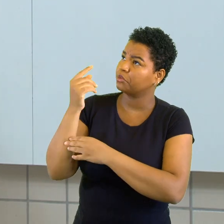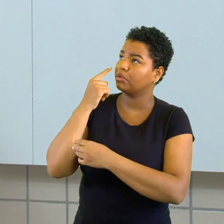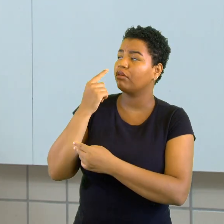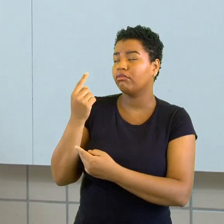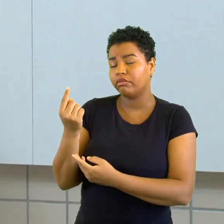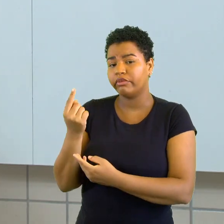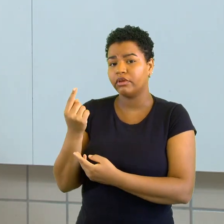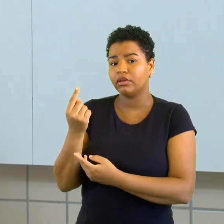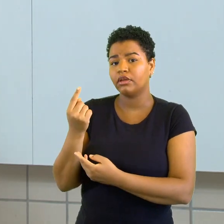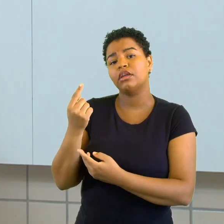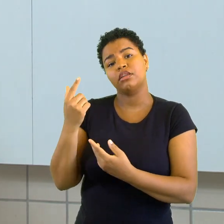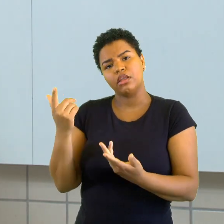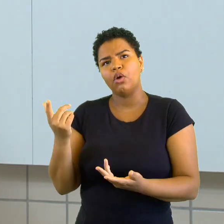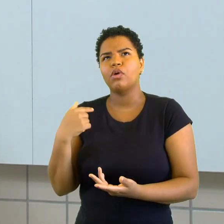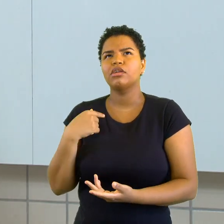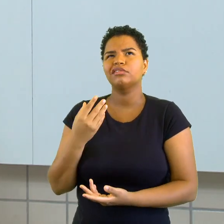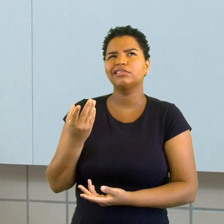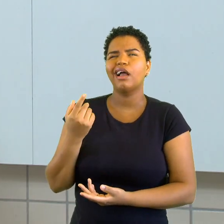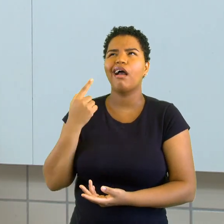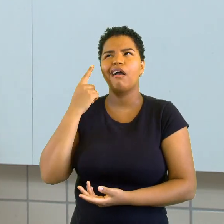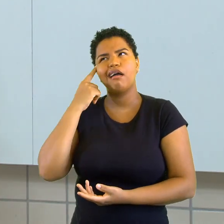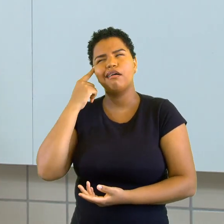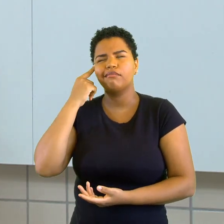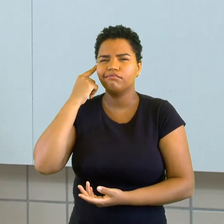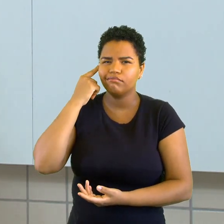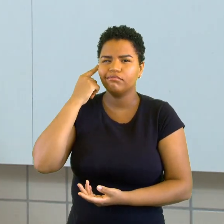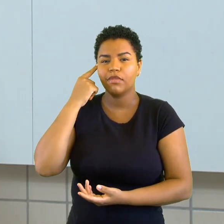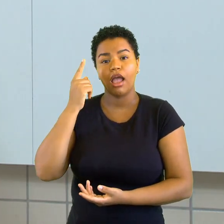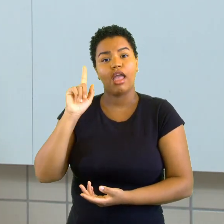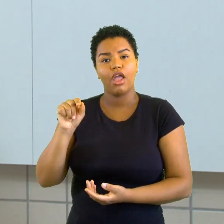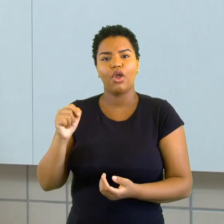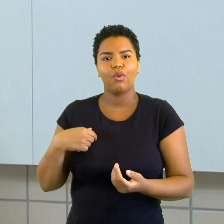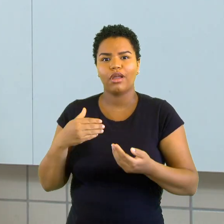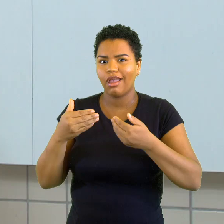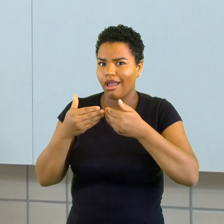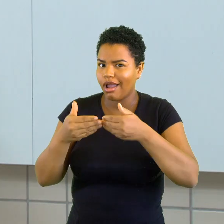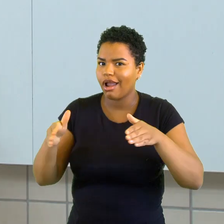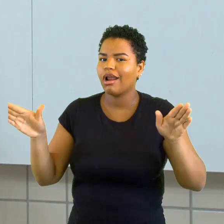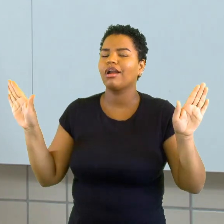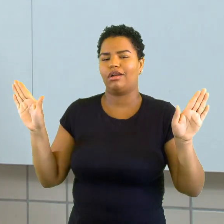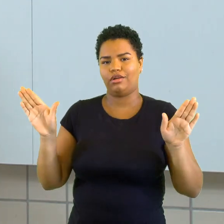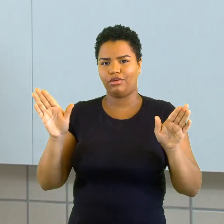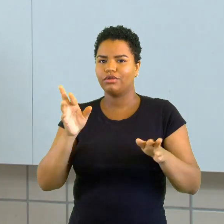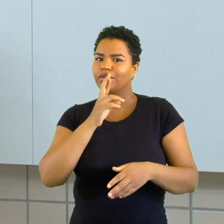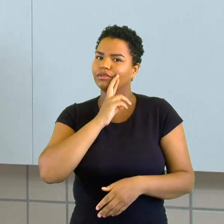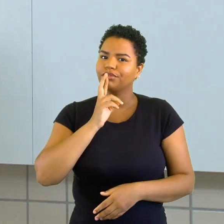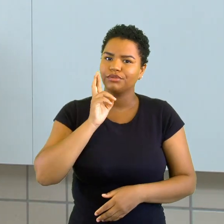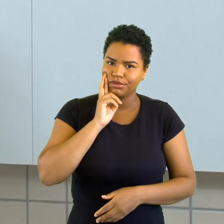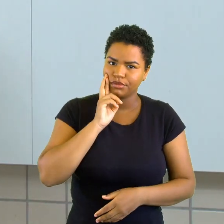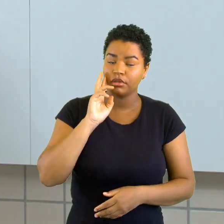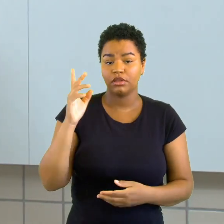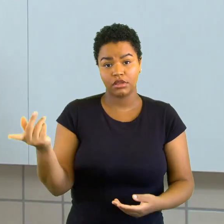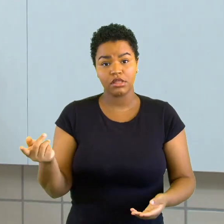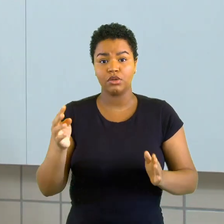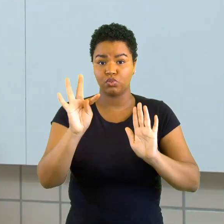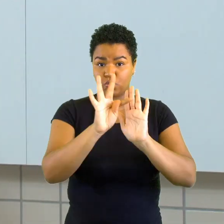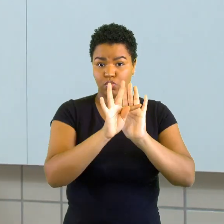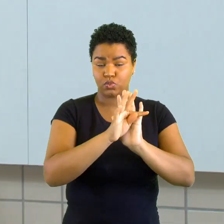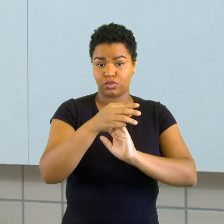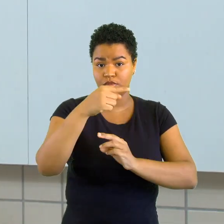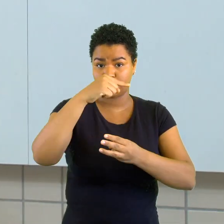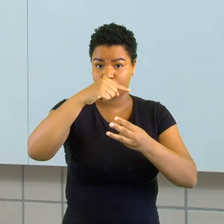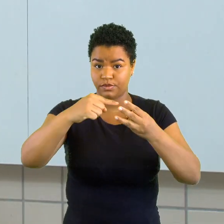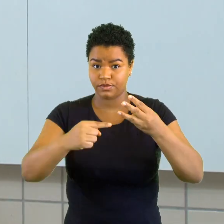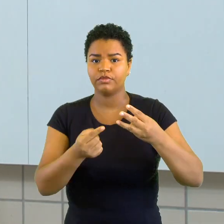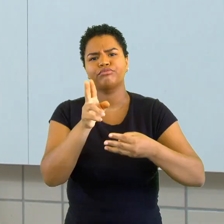já suponho que se trata da inauguração de um restaurante, por exemplo. Então, essas três técnicas nós fazemos no